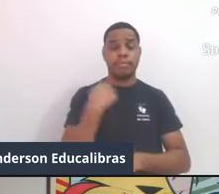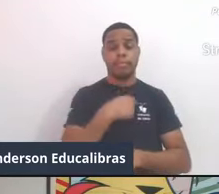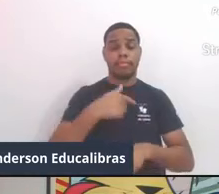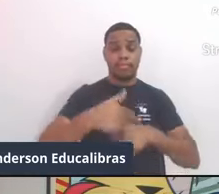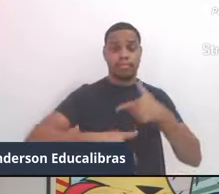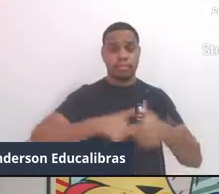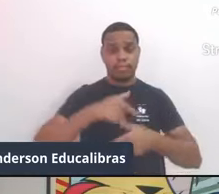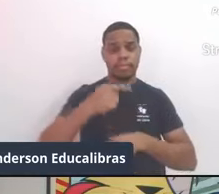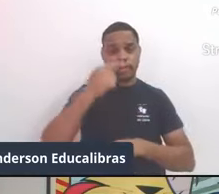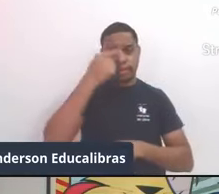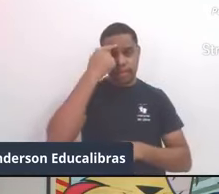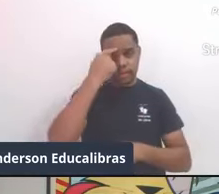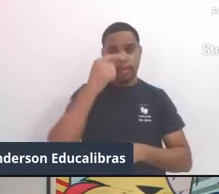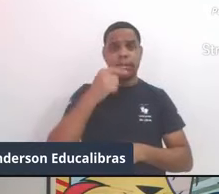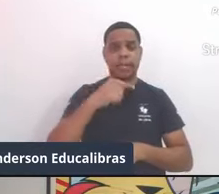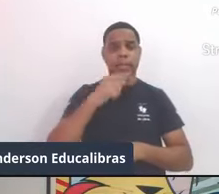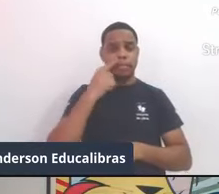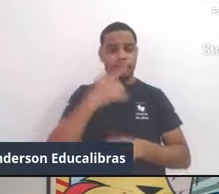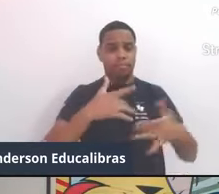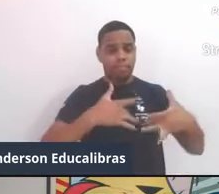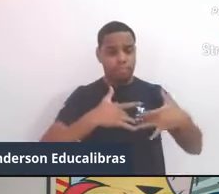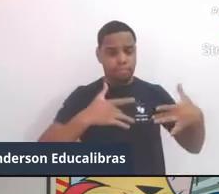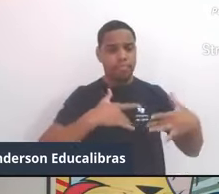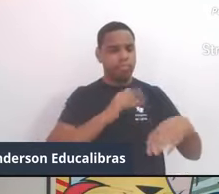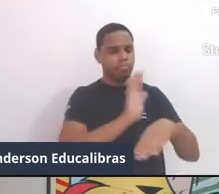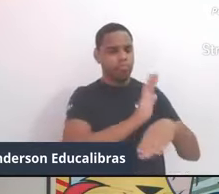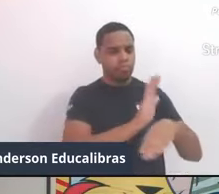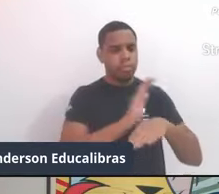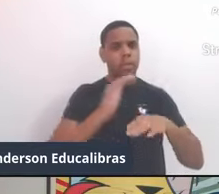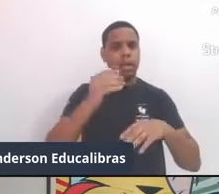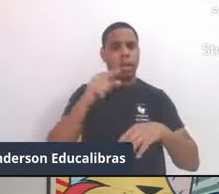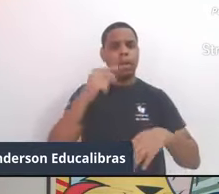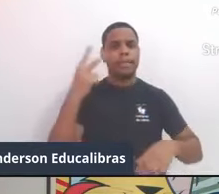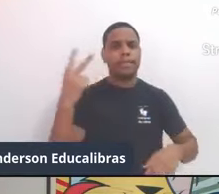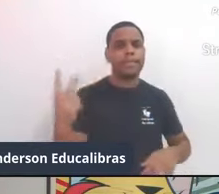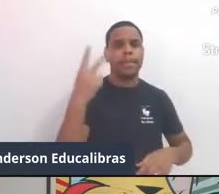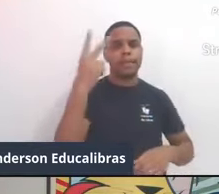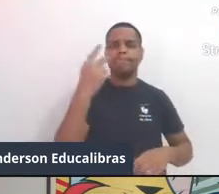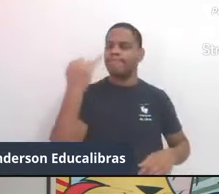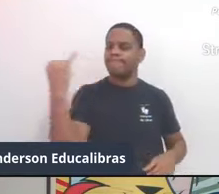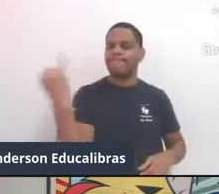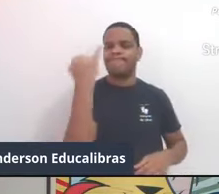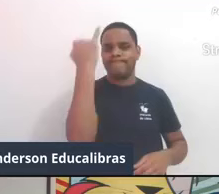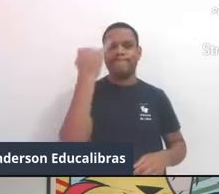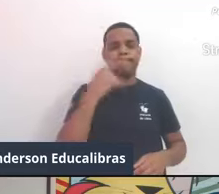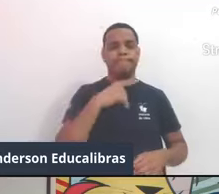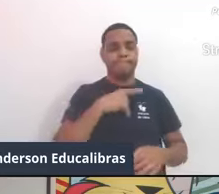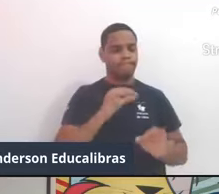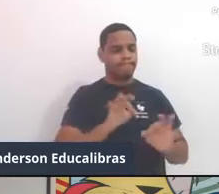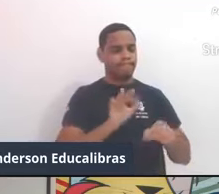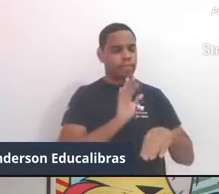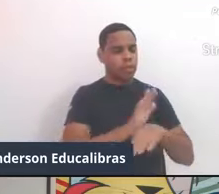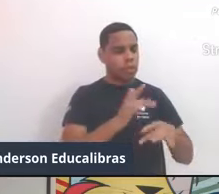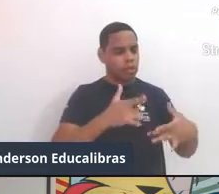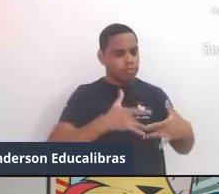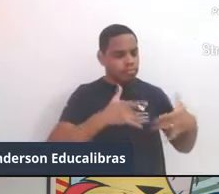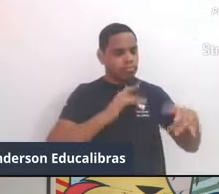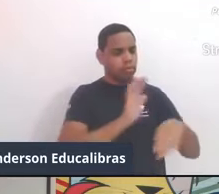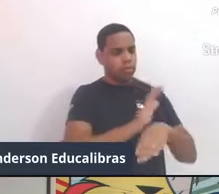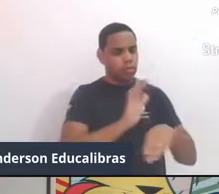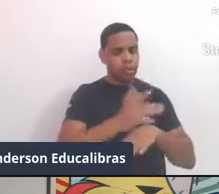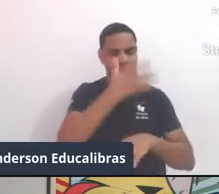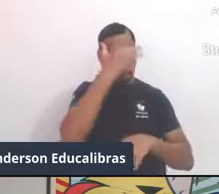valorização da solidariedade como um elemento vital da construção da